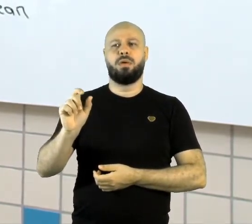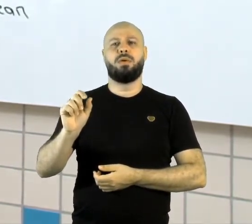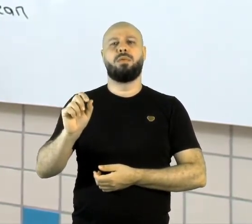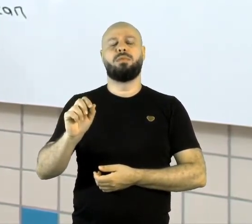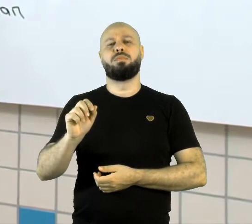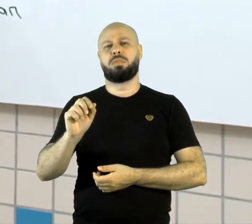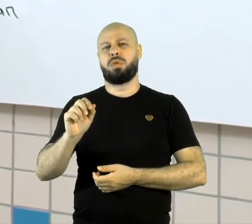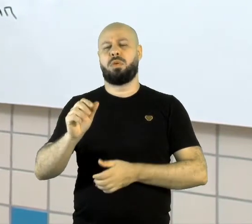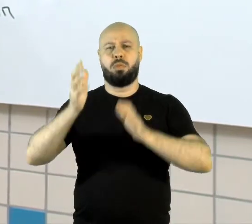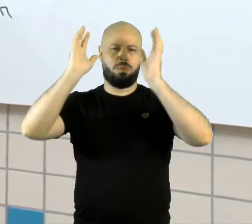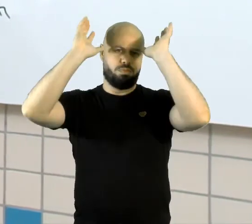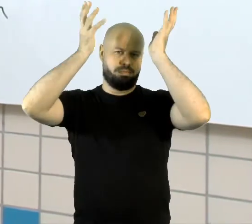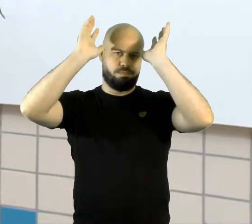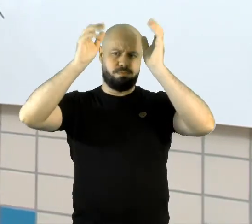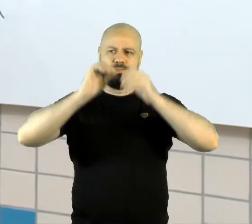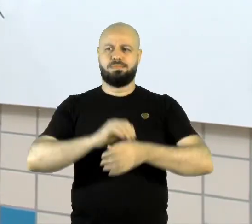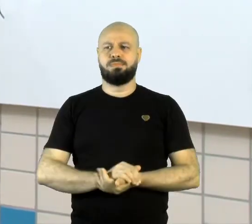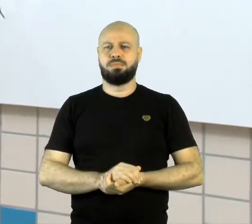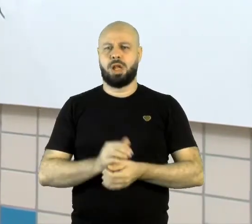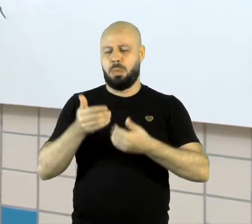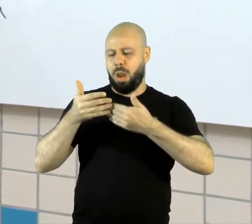volleyball